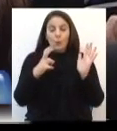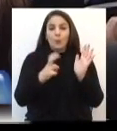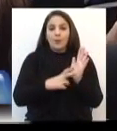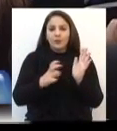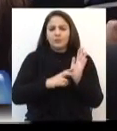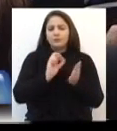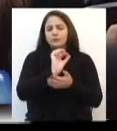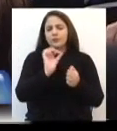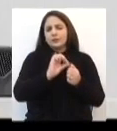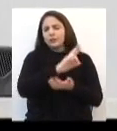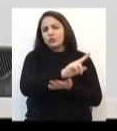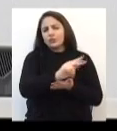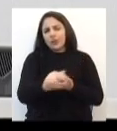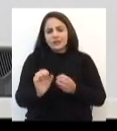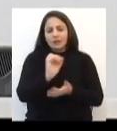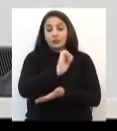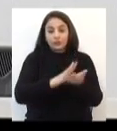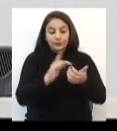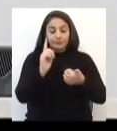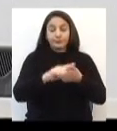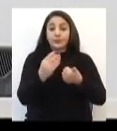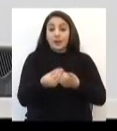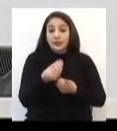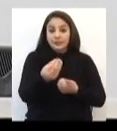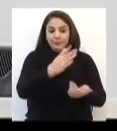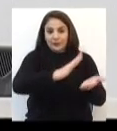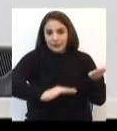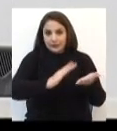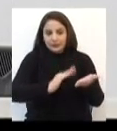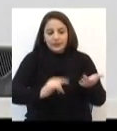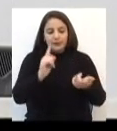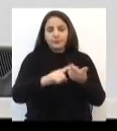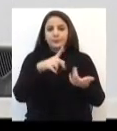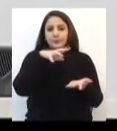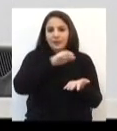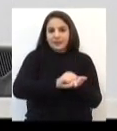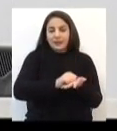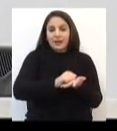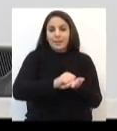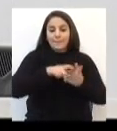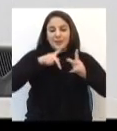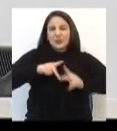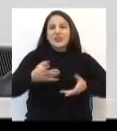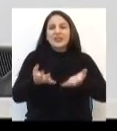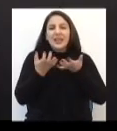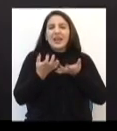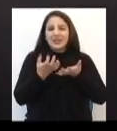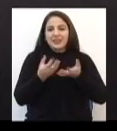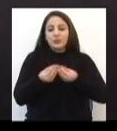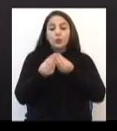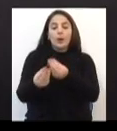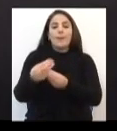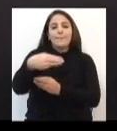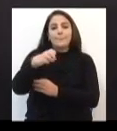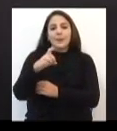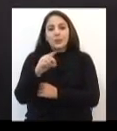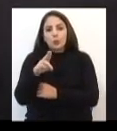de atividades. Entre elas, a doação de sangue, o cadastramento de doadores de medula e